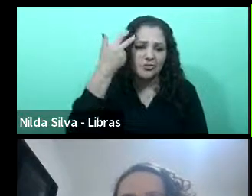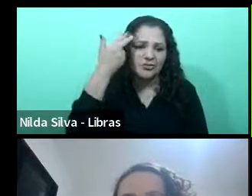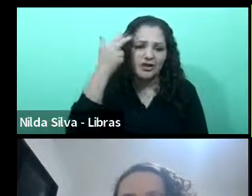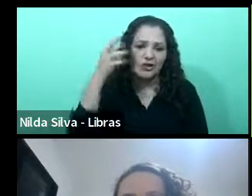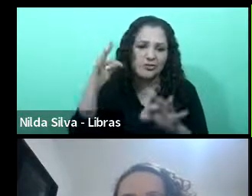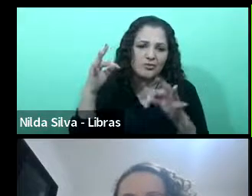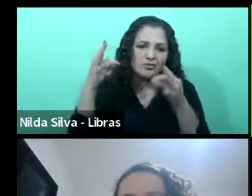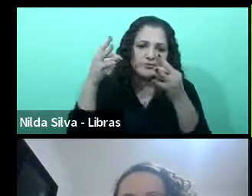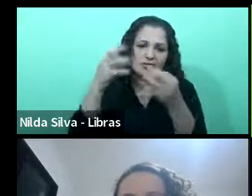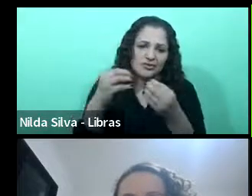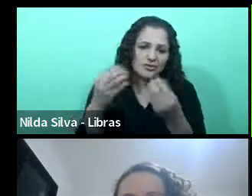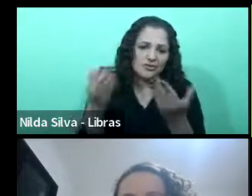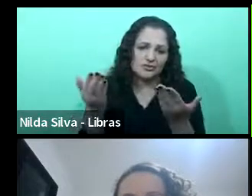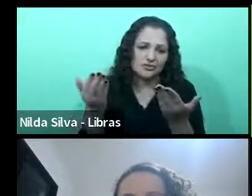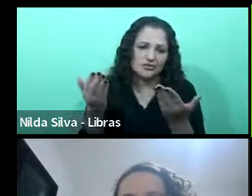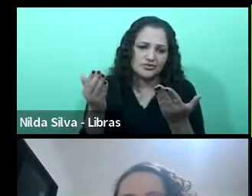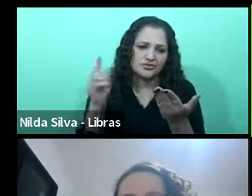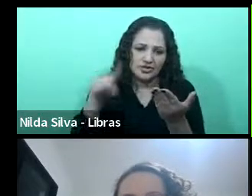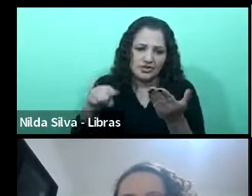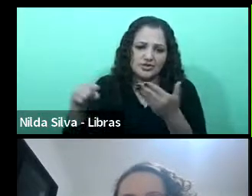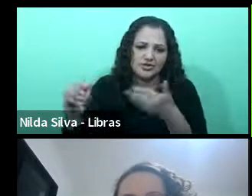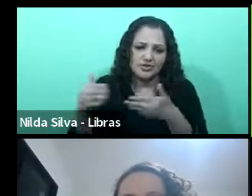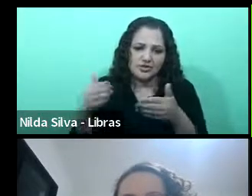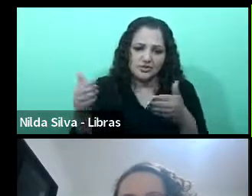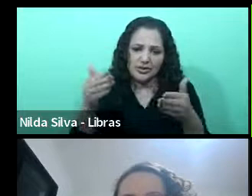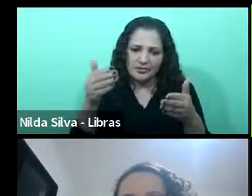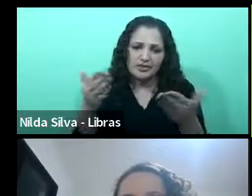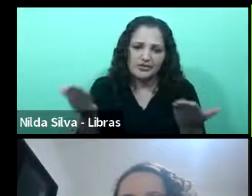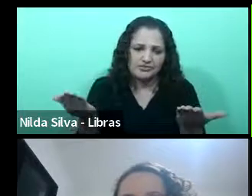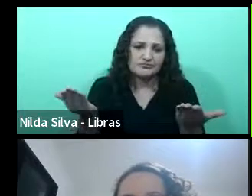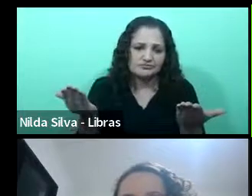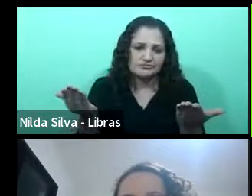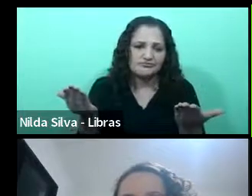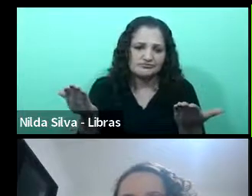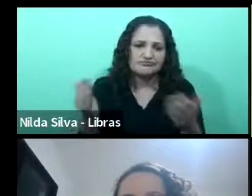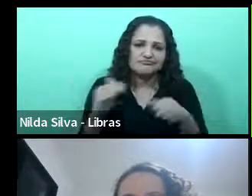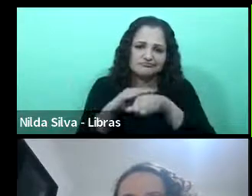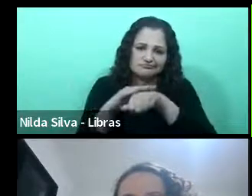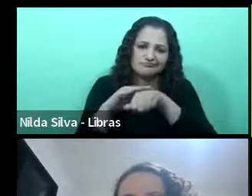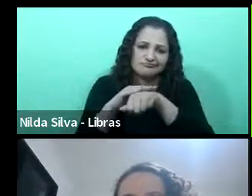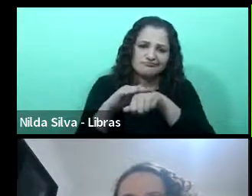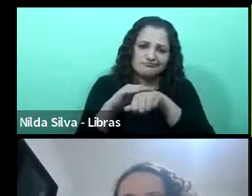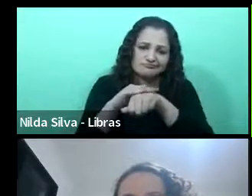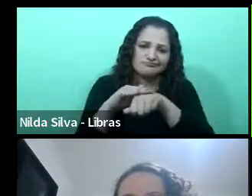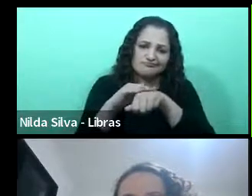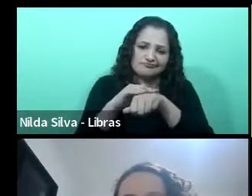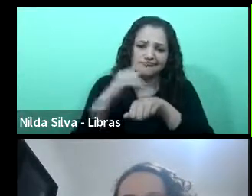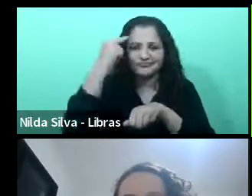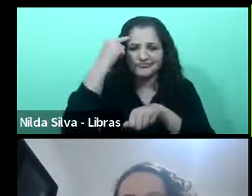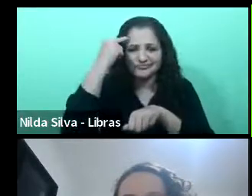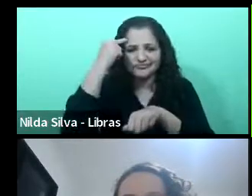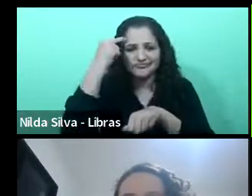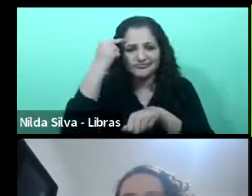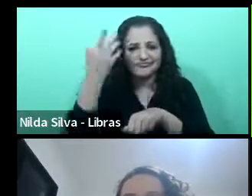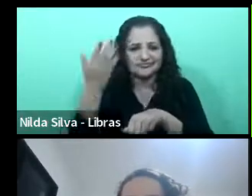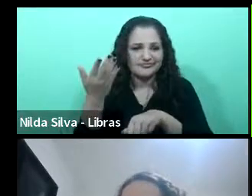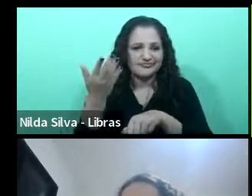Então, assim, eu acho que é um caminho a ser conversado, né? A ser pensado.